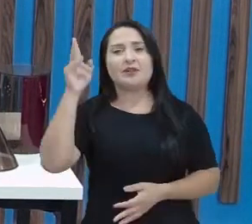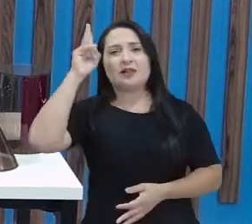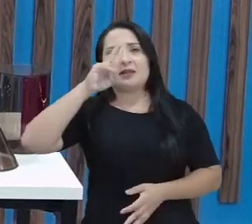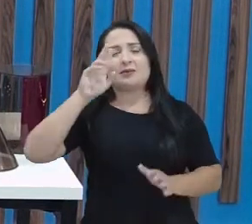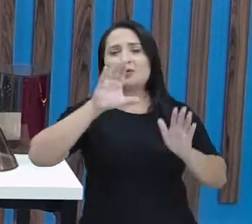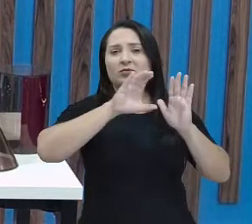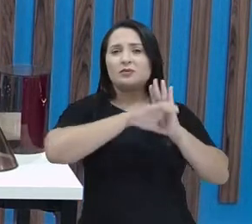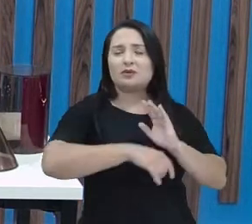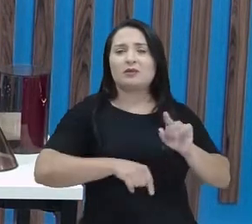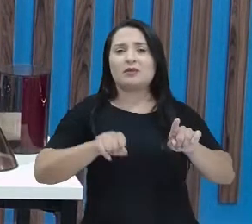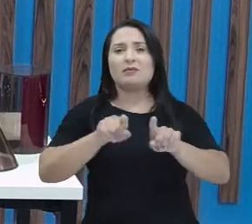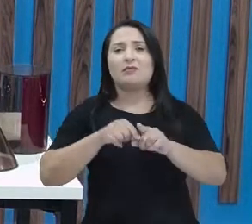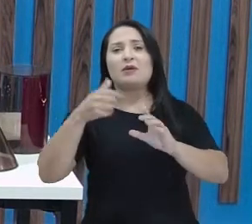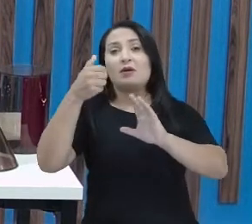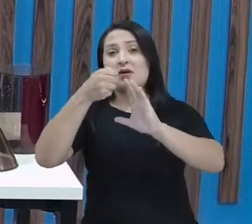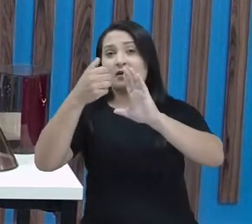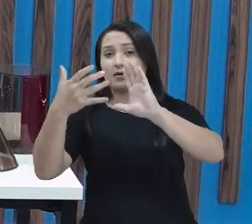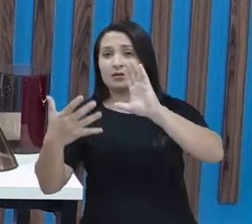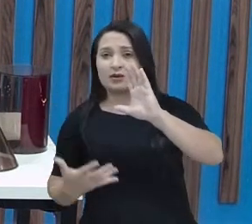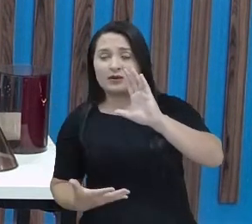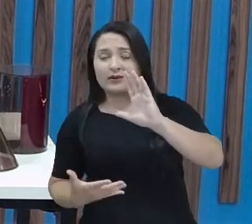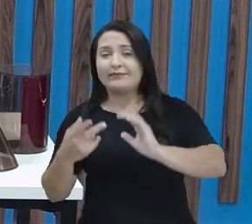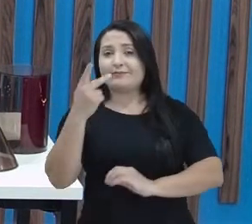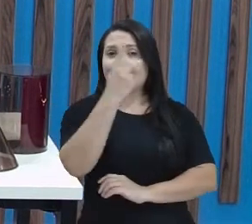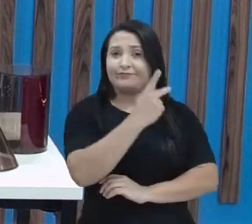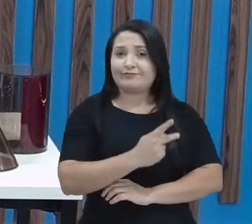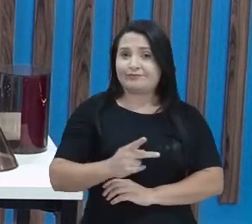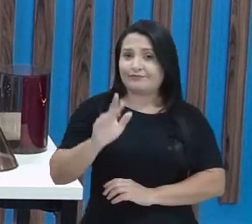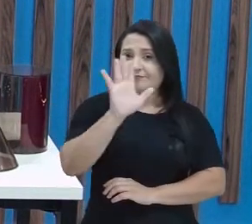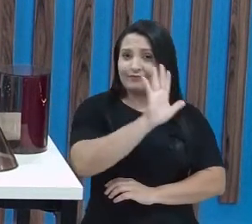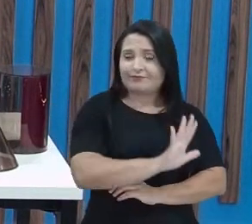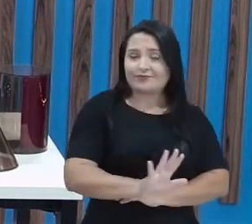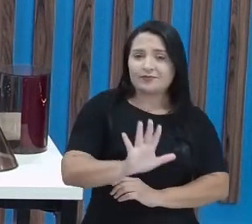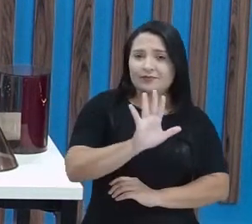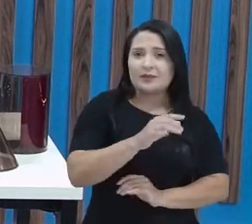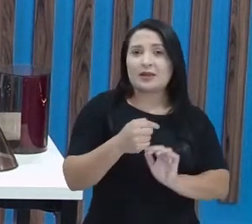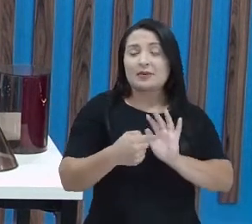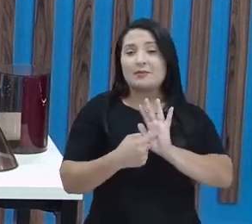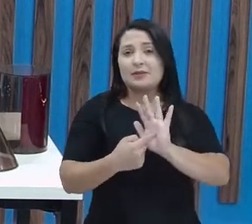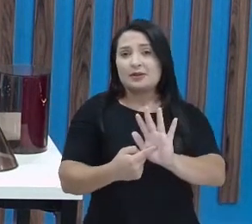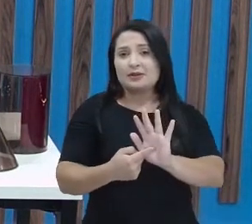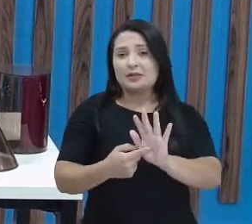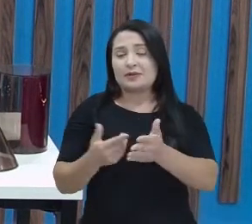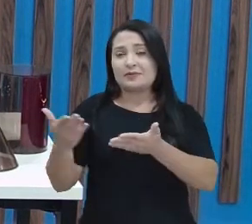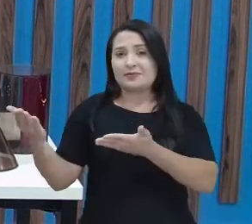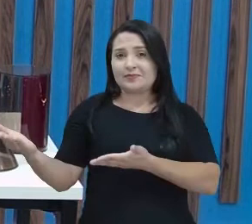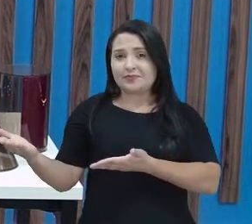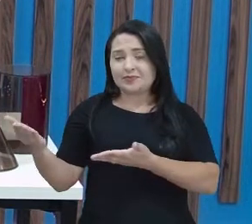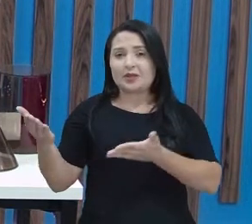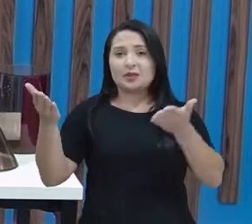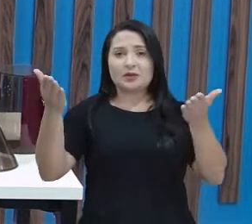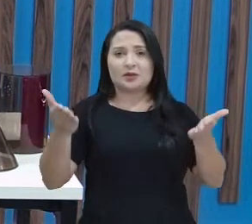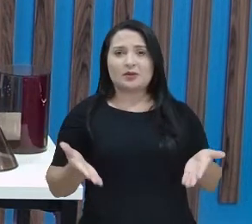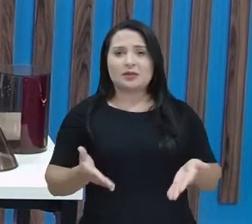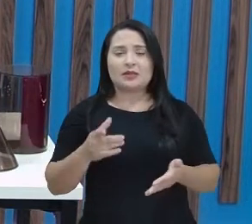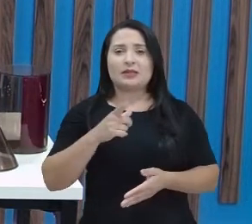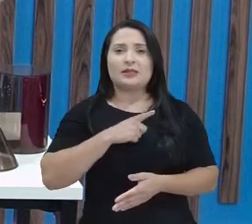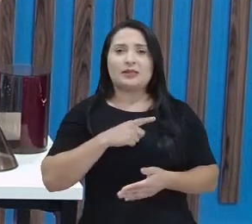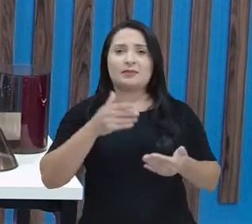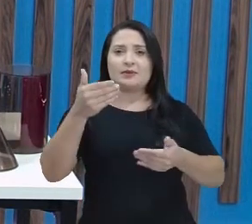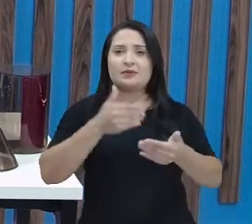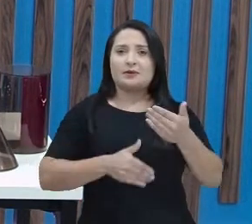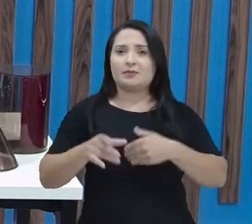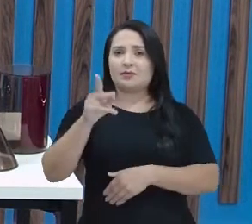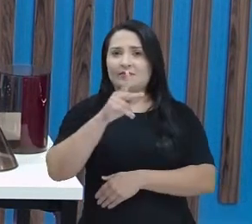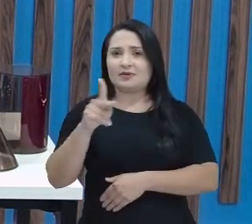as características dessas figuras. E eu quero apresentar aqui comigo hoje, temos a participação